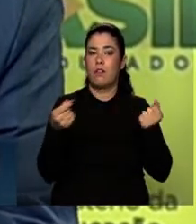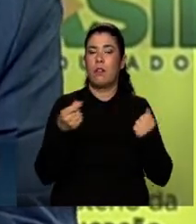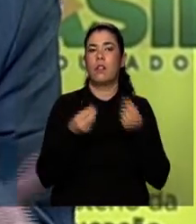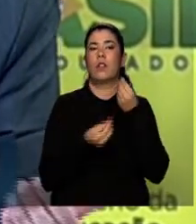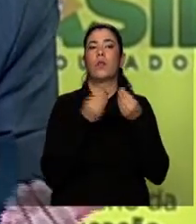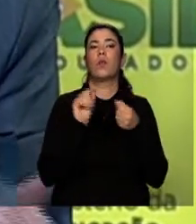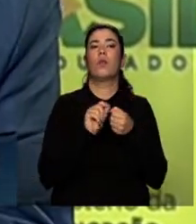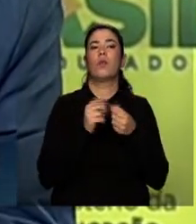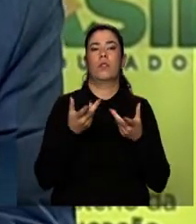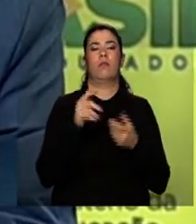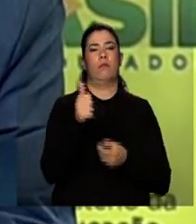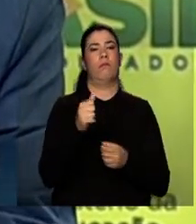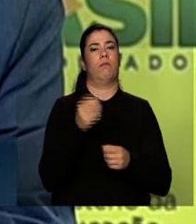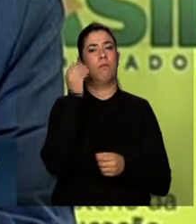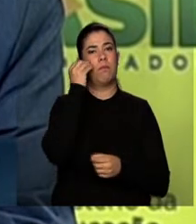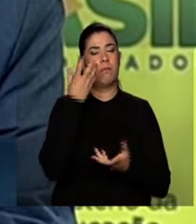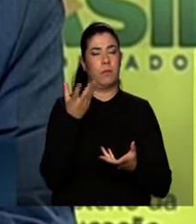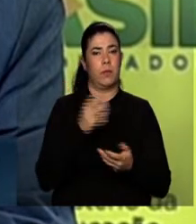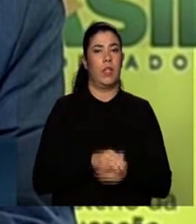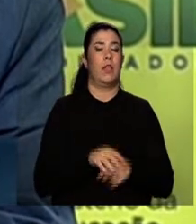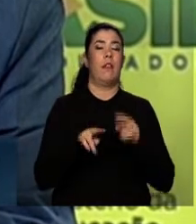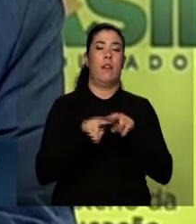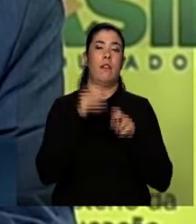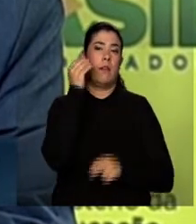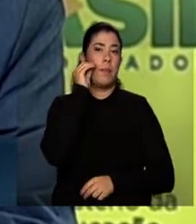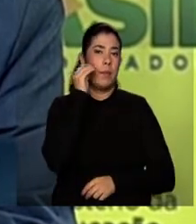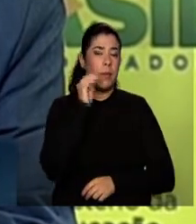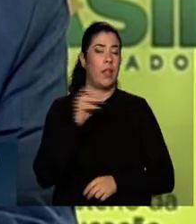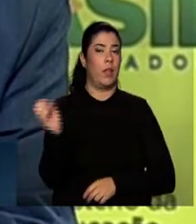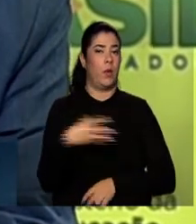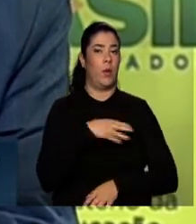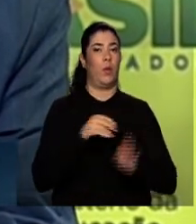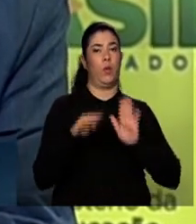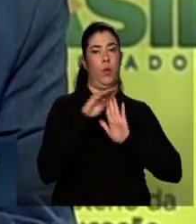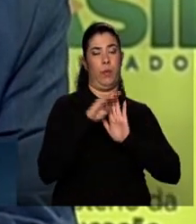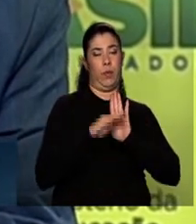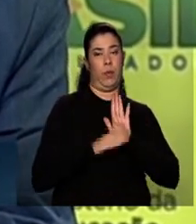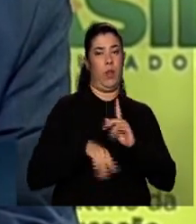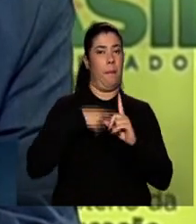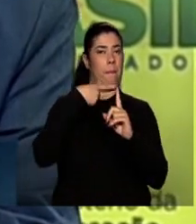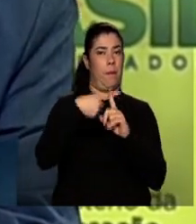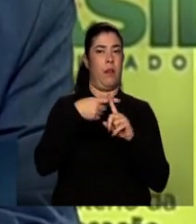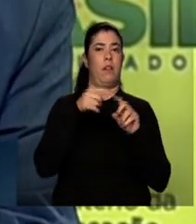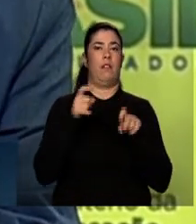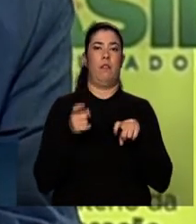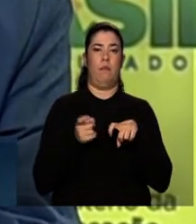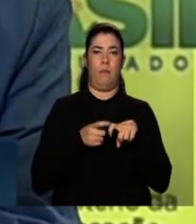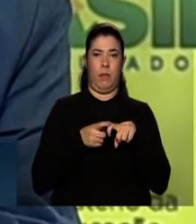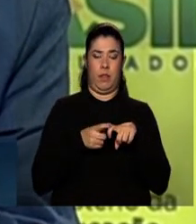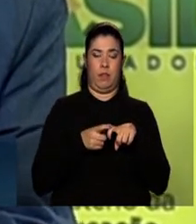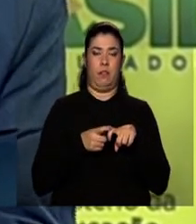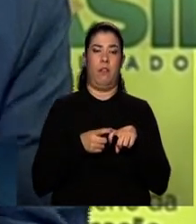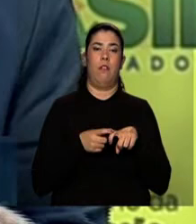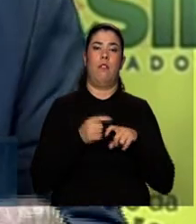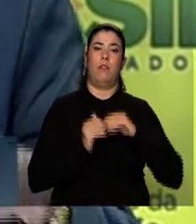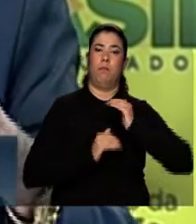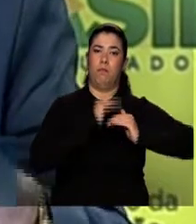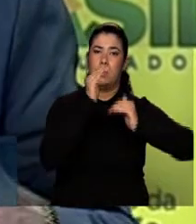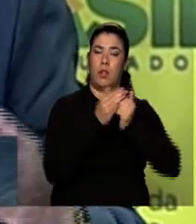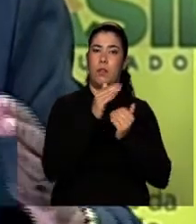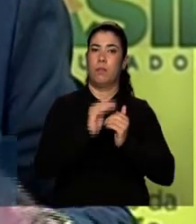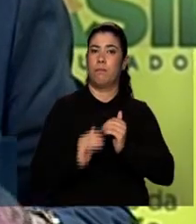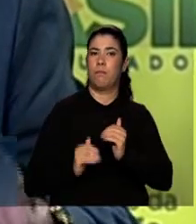agora, com essa experiência do programa Mais Médicos, essa parceria efetiva, dá um passo além da inclusão,